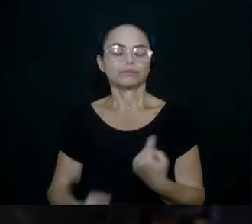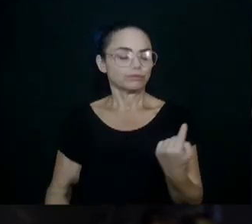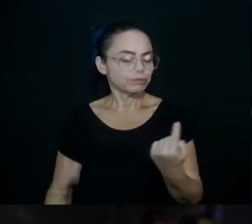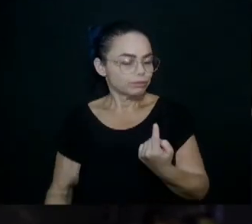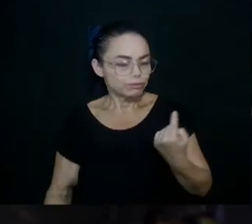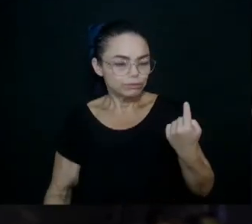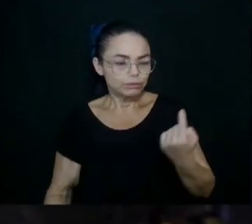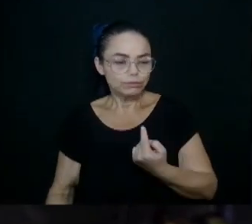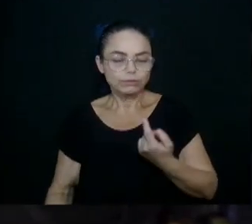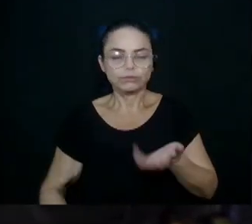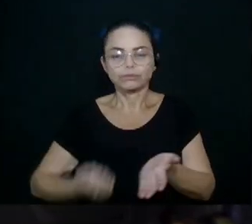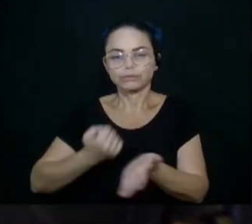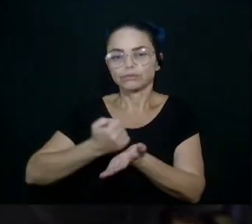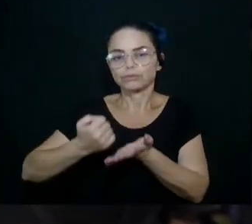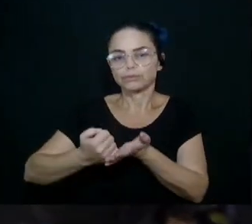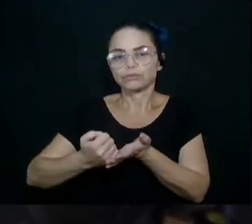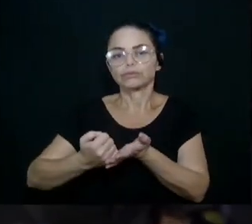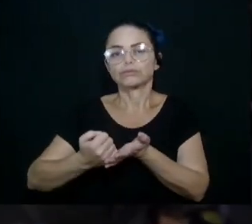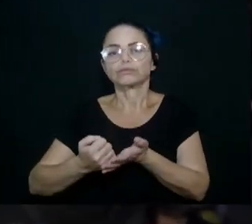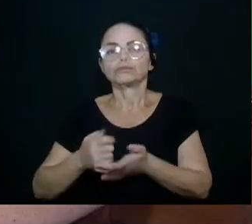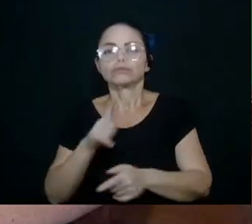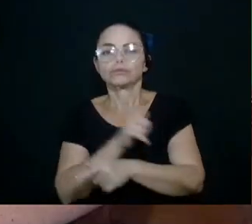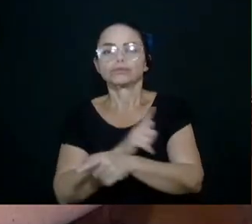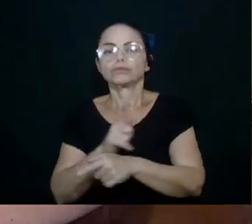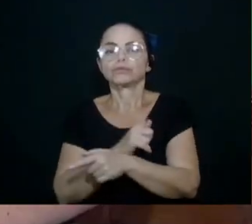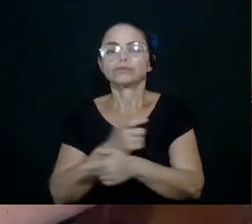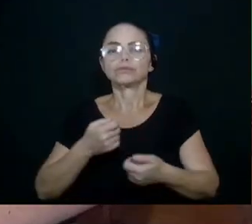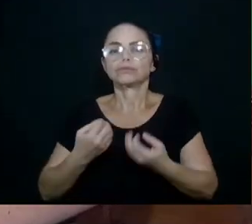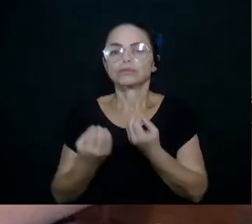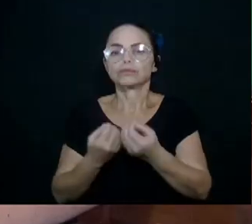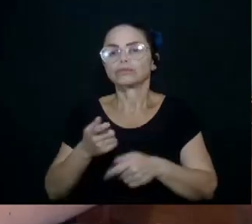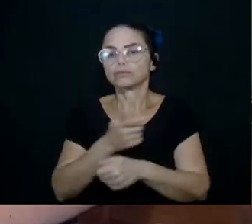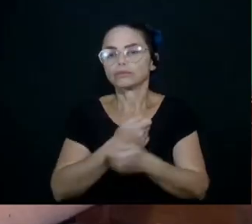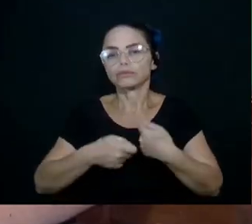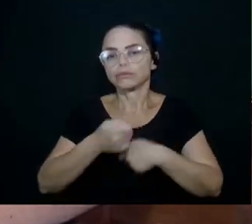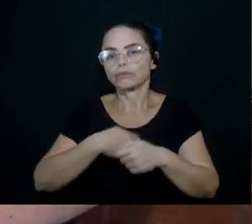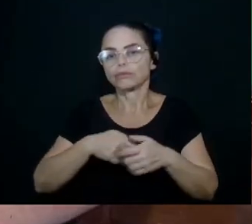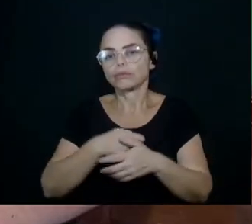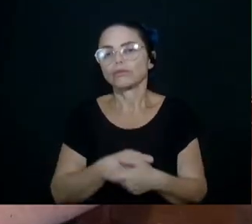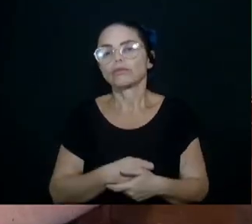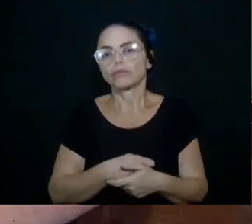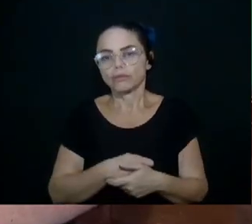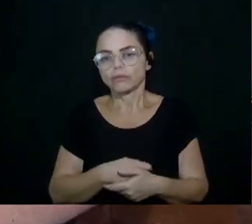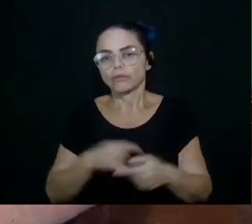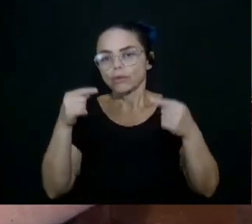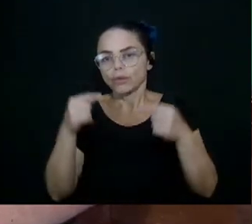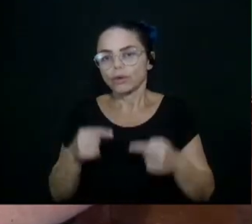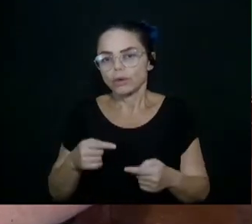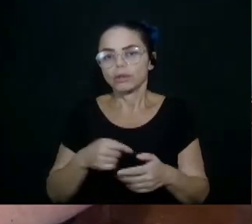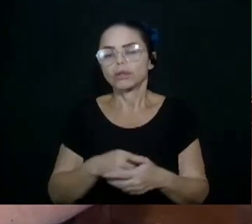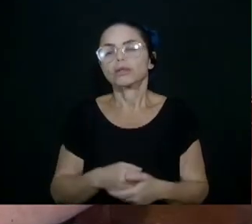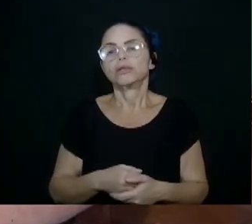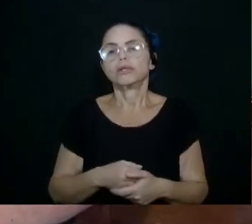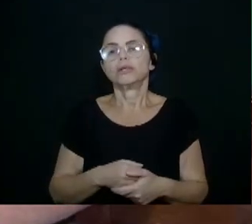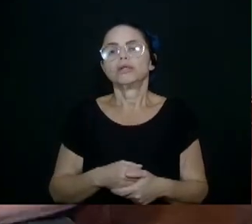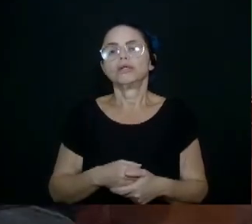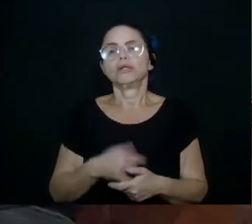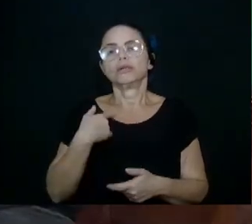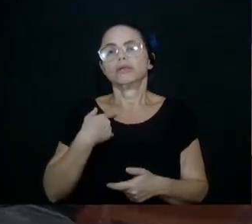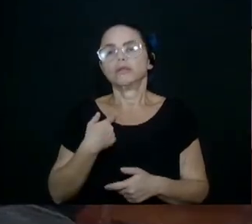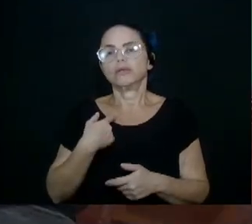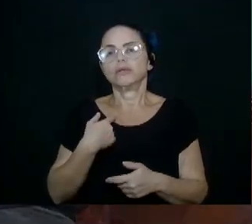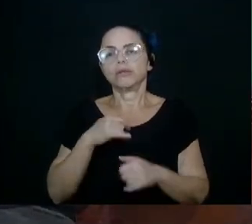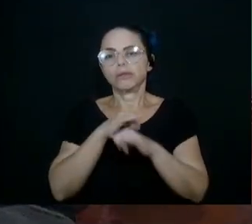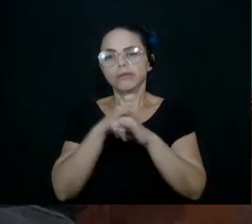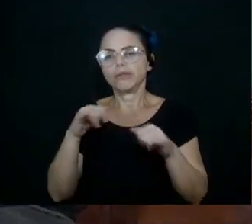uma consultoria, como é administrar isso? Realmente assim, é um grande desafio, né? Então eu digo,